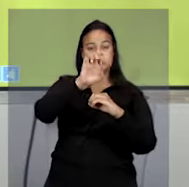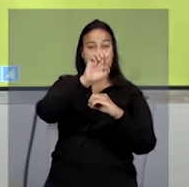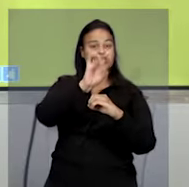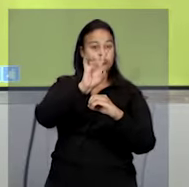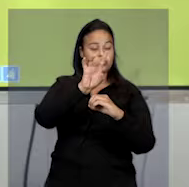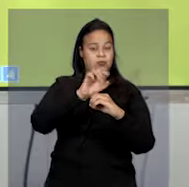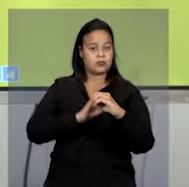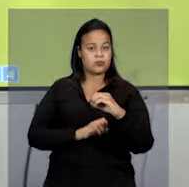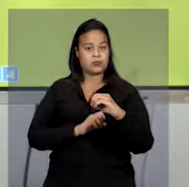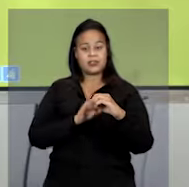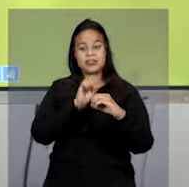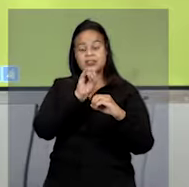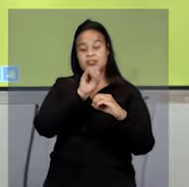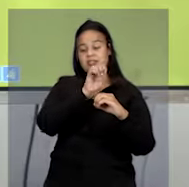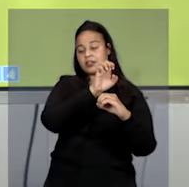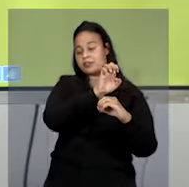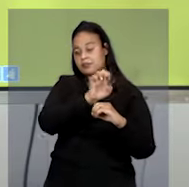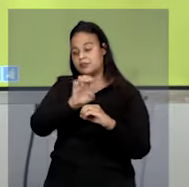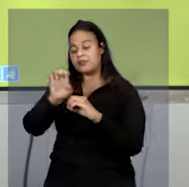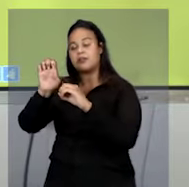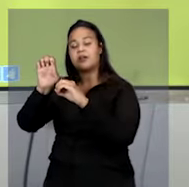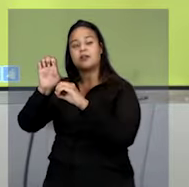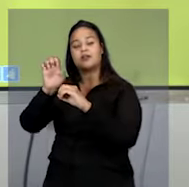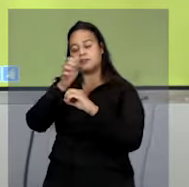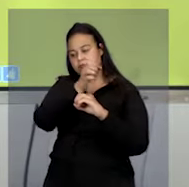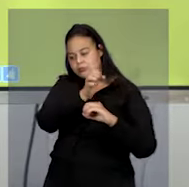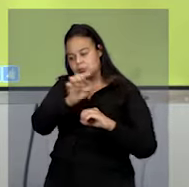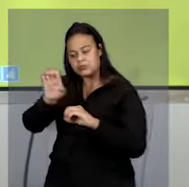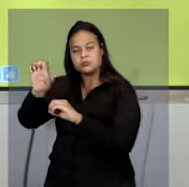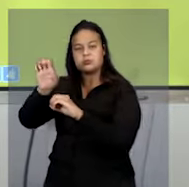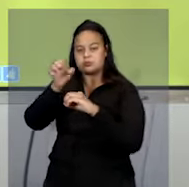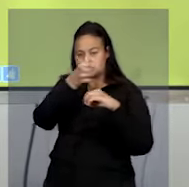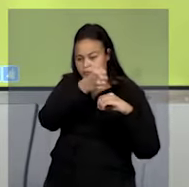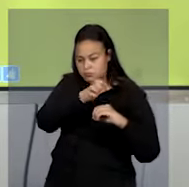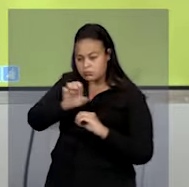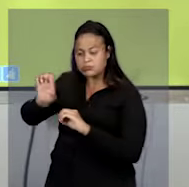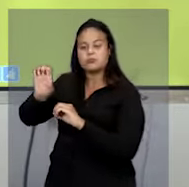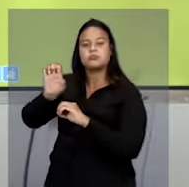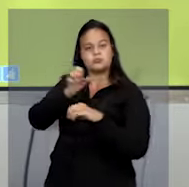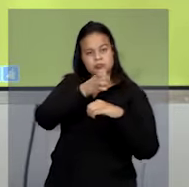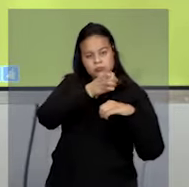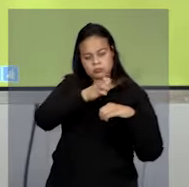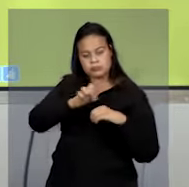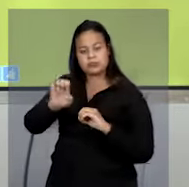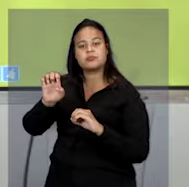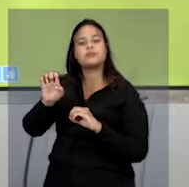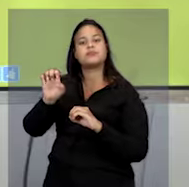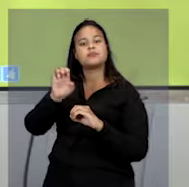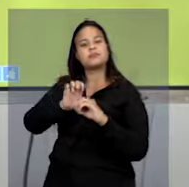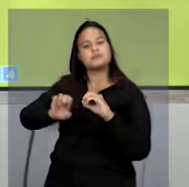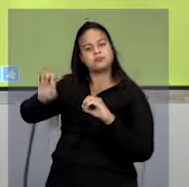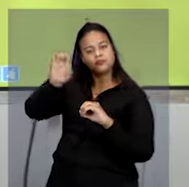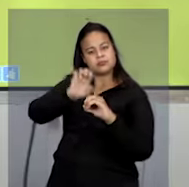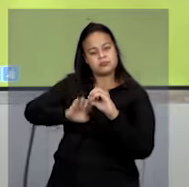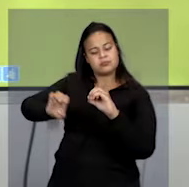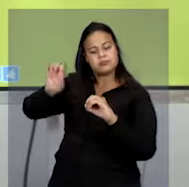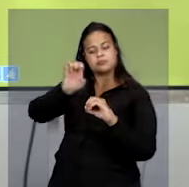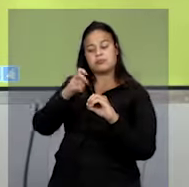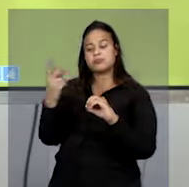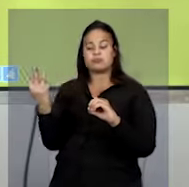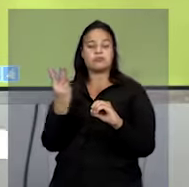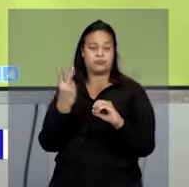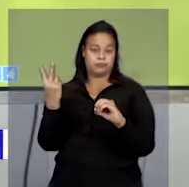Mas quando ele se aproxima do outro, ele compartilha esse elétron, olha. Ele compartilha entre os